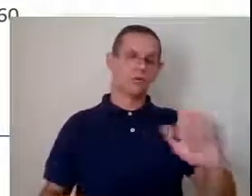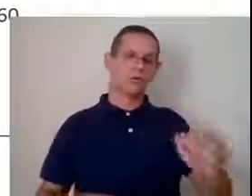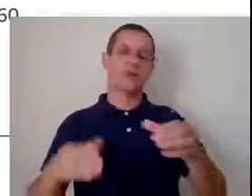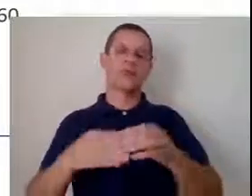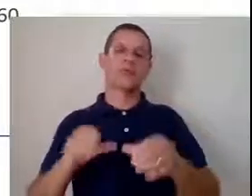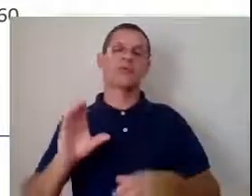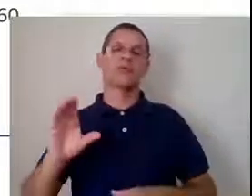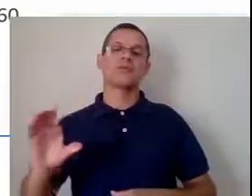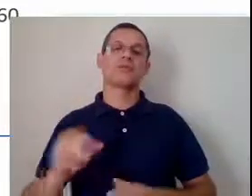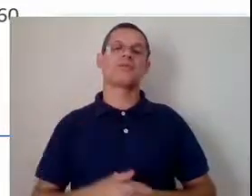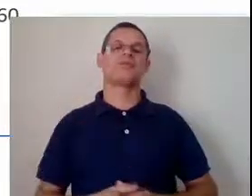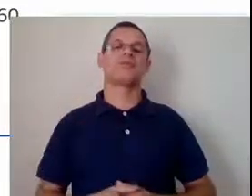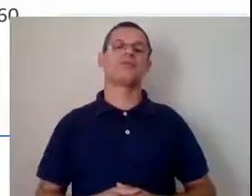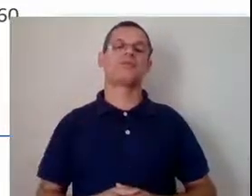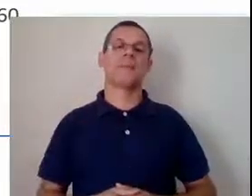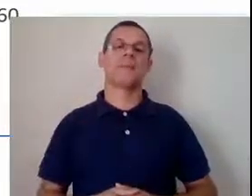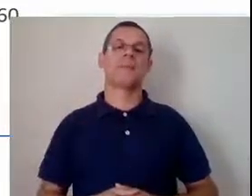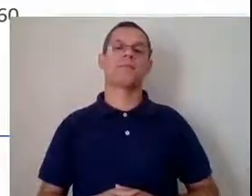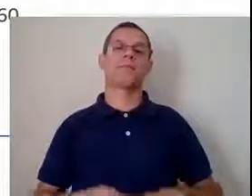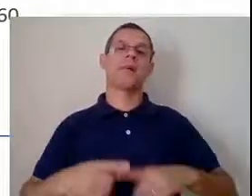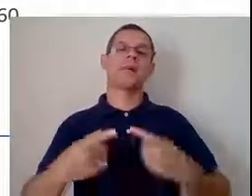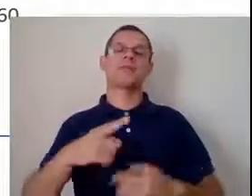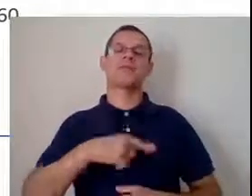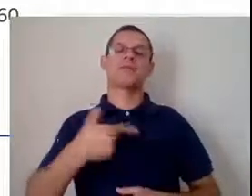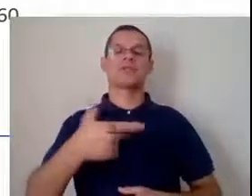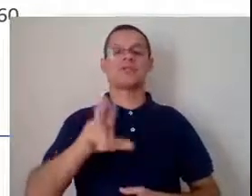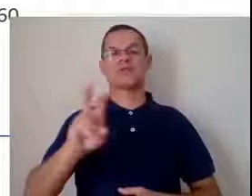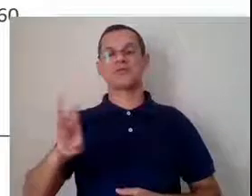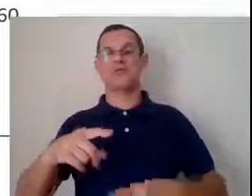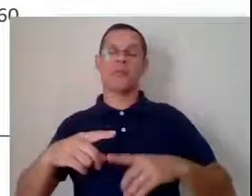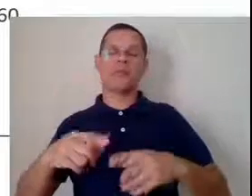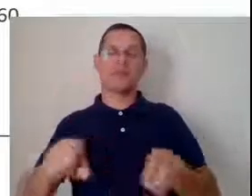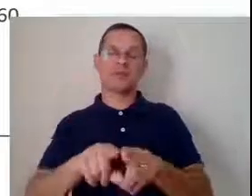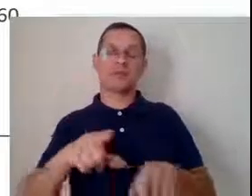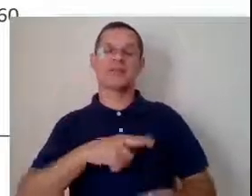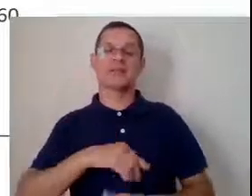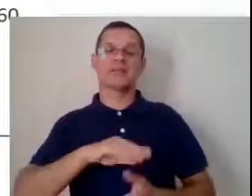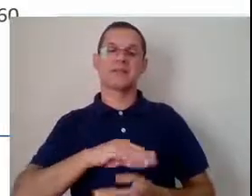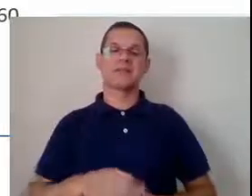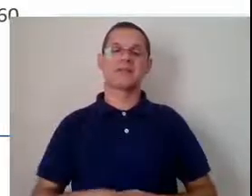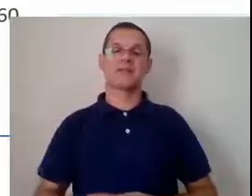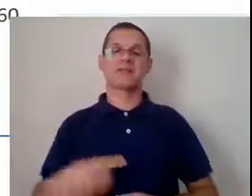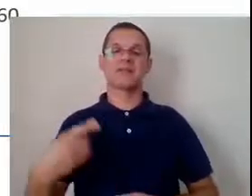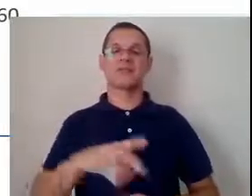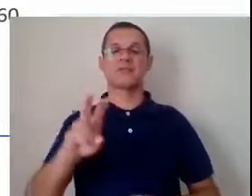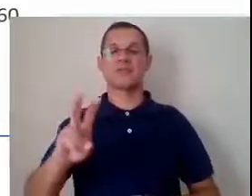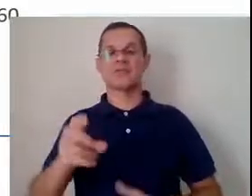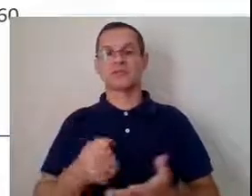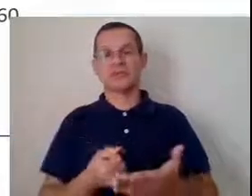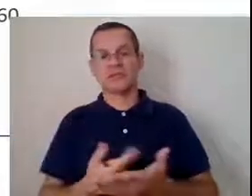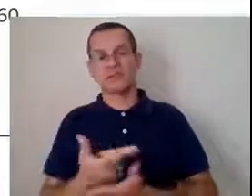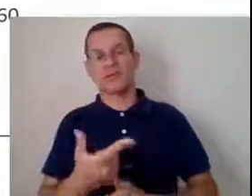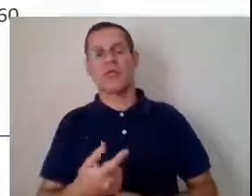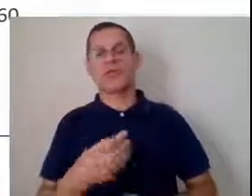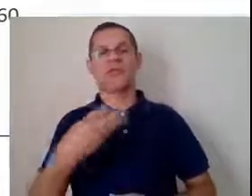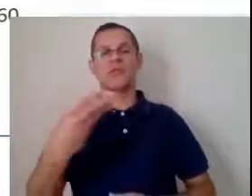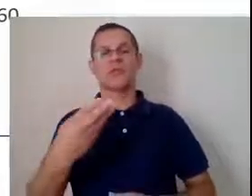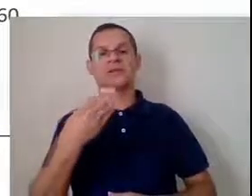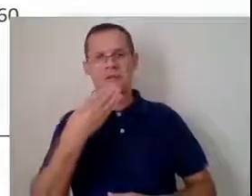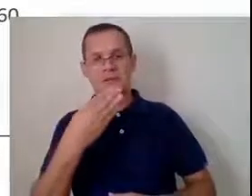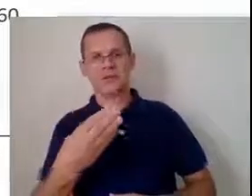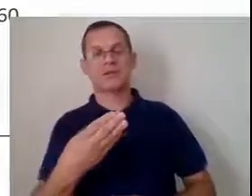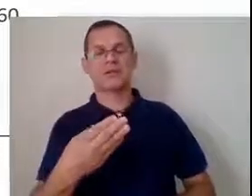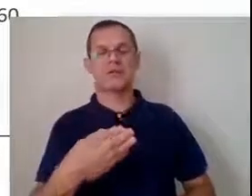aqui está o conjunto C. Tá? Eu tinha 25, só que eu também tenho que tirar esses 5 que consomem as 3